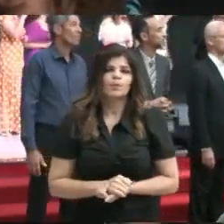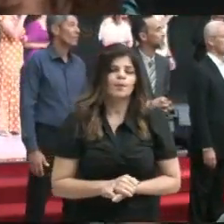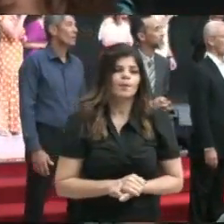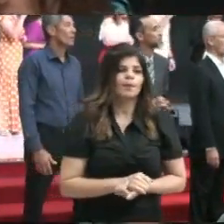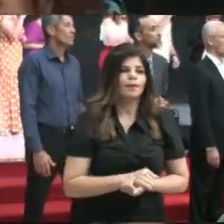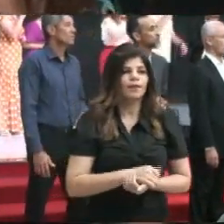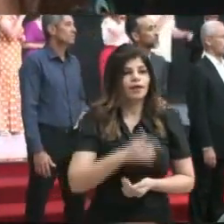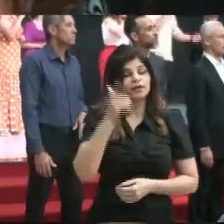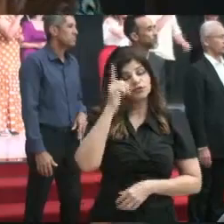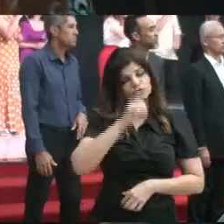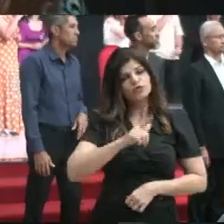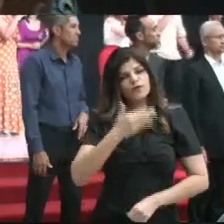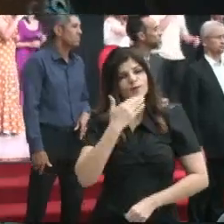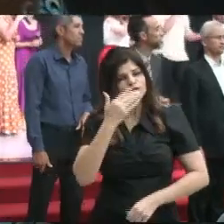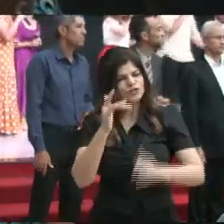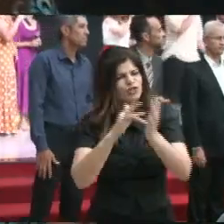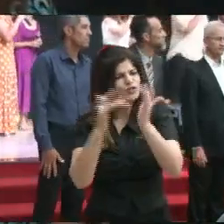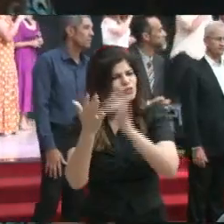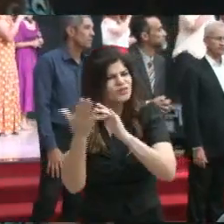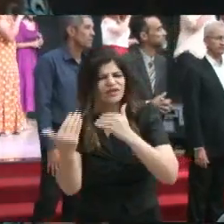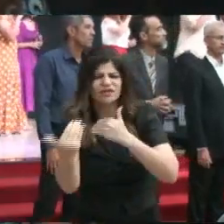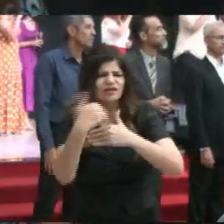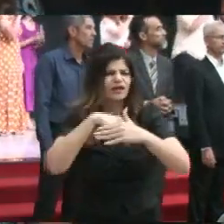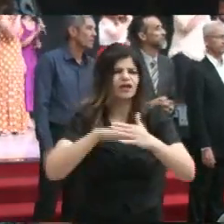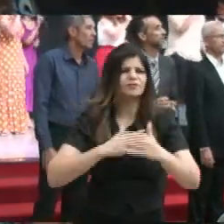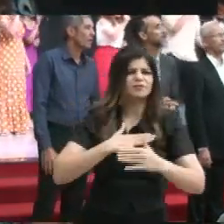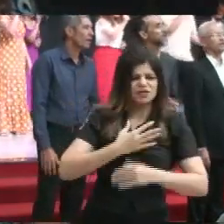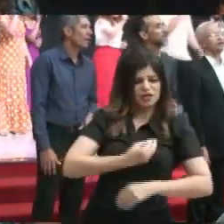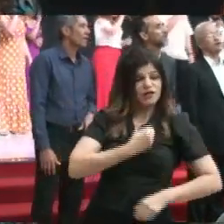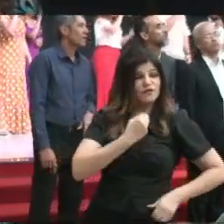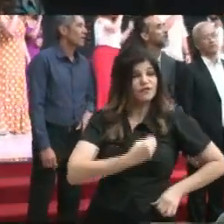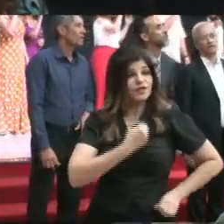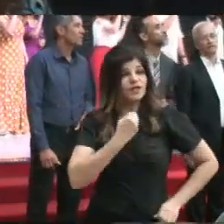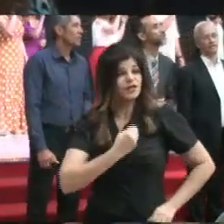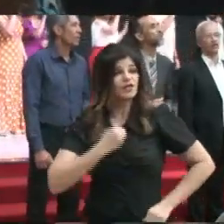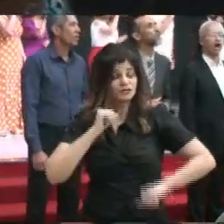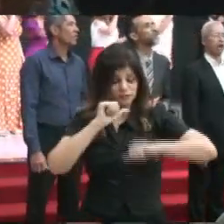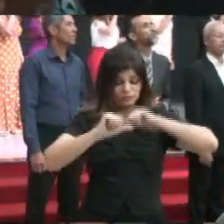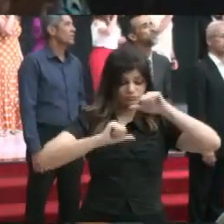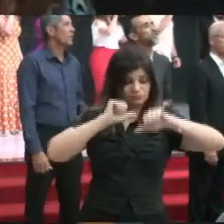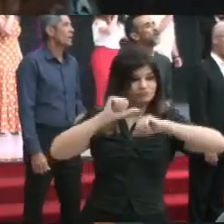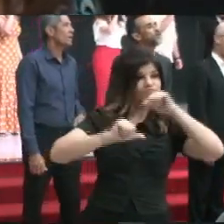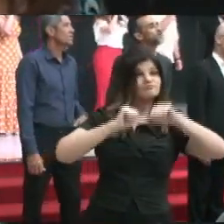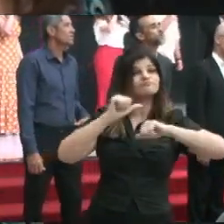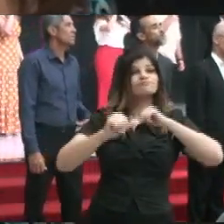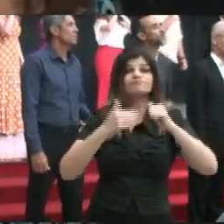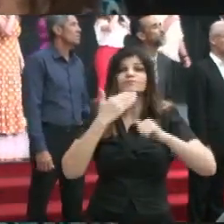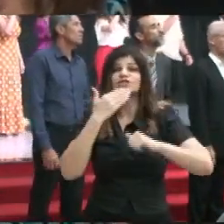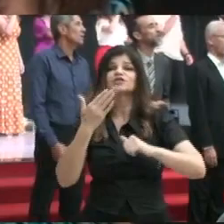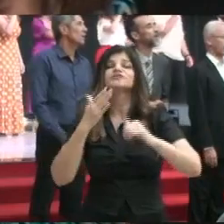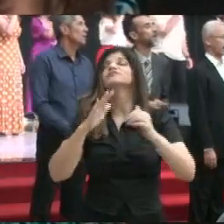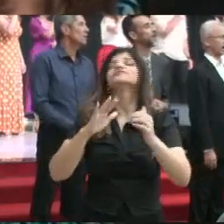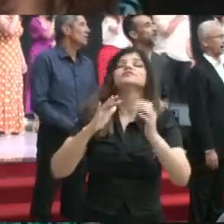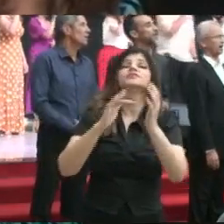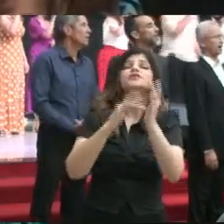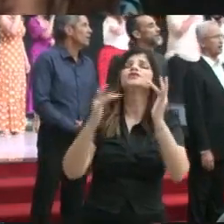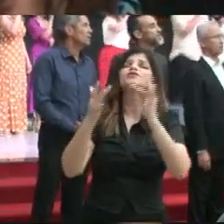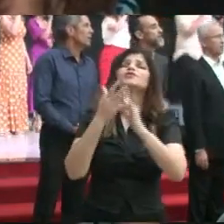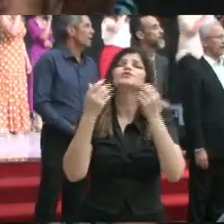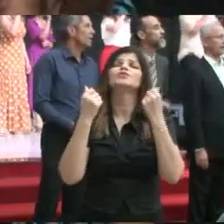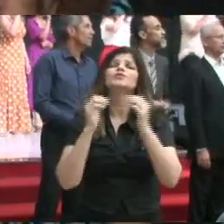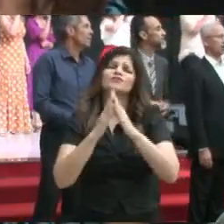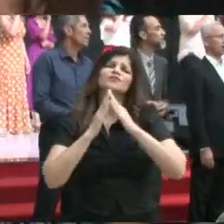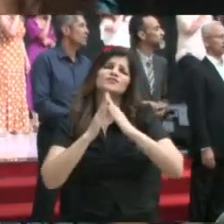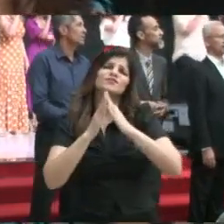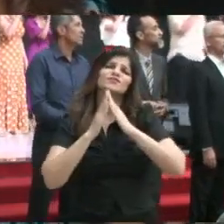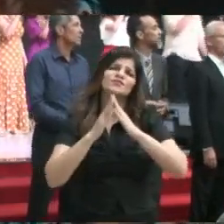mim. De novo, entra na minha Entra casa. na minha vida, mexe com minha estrutura,